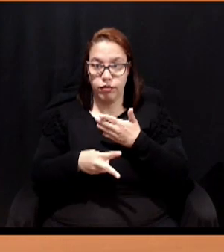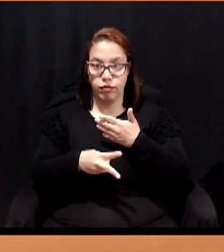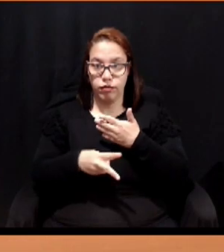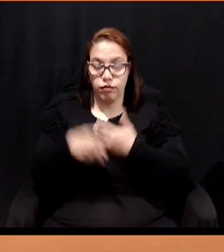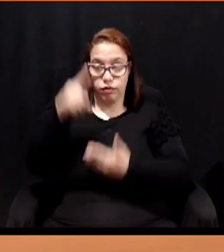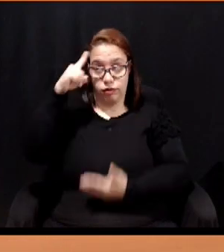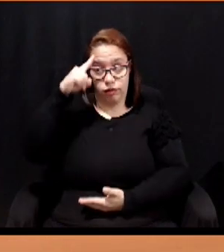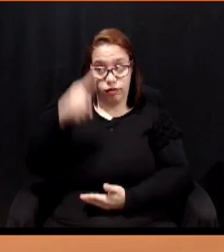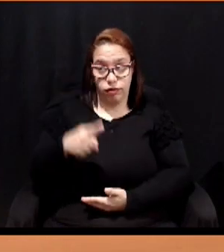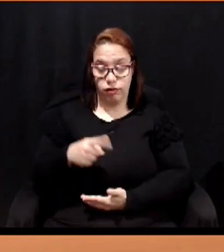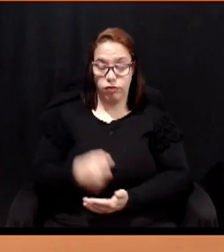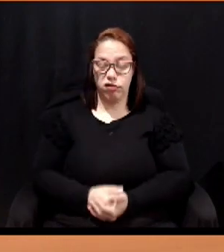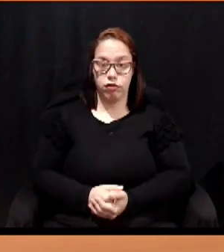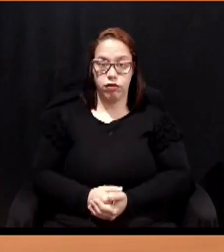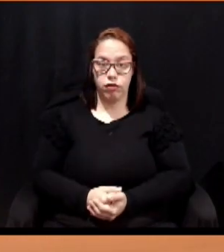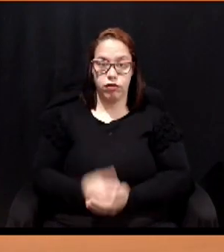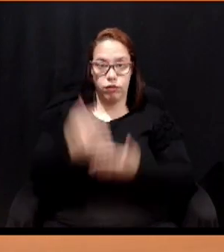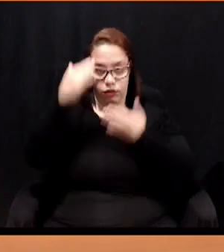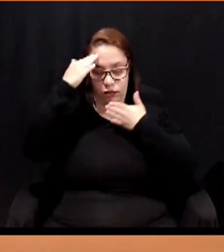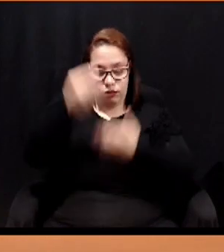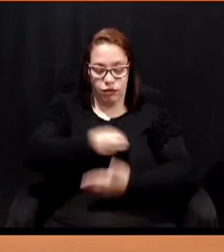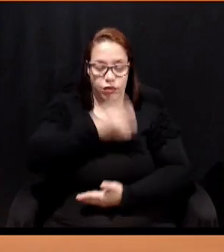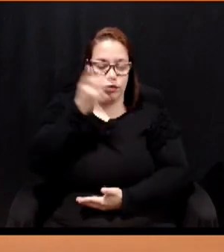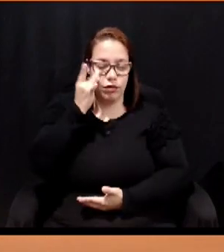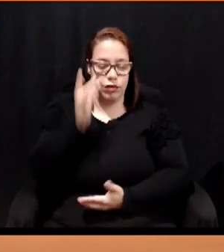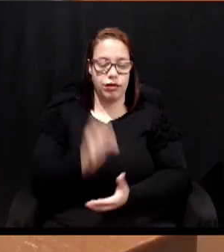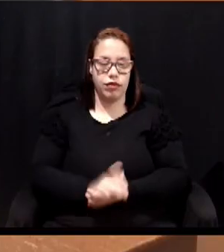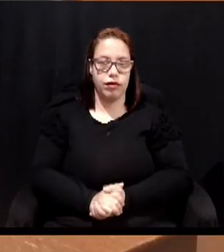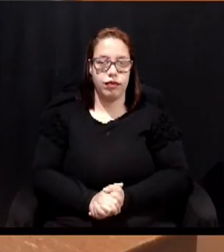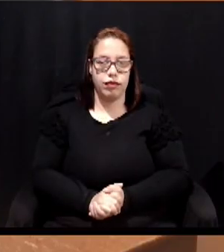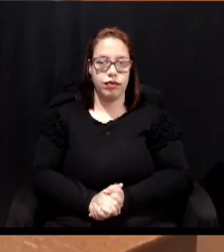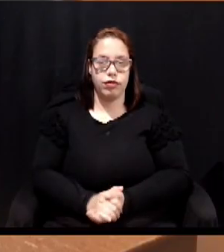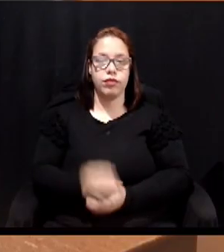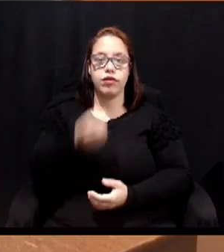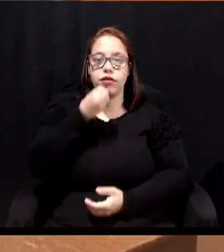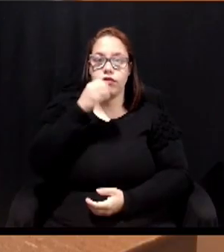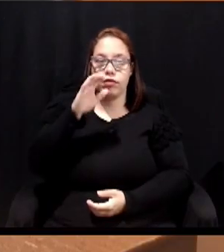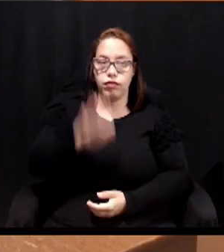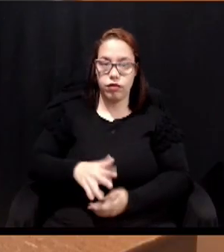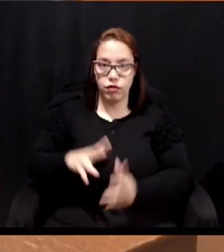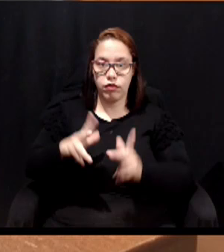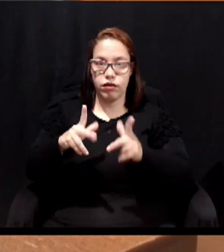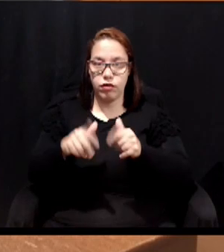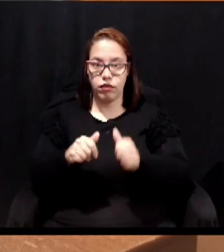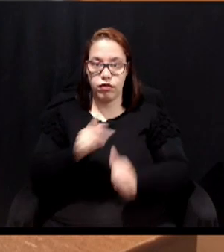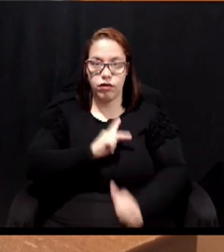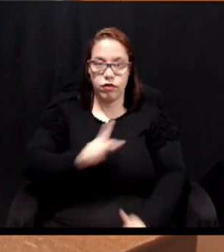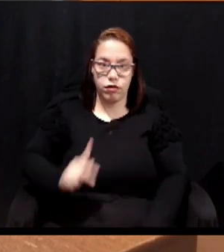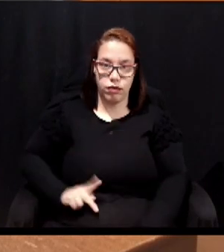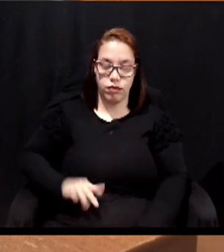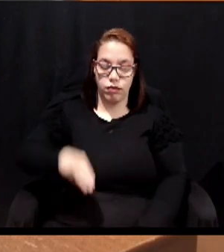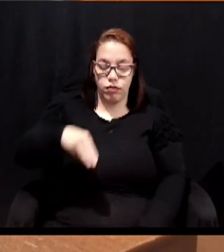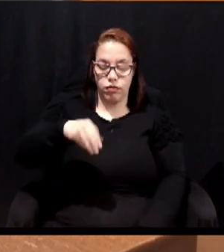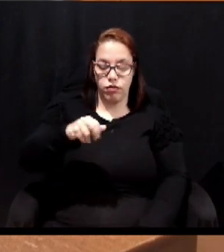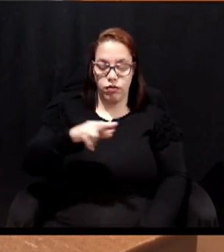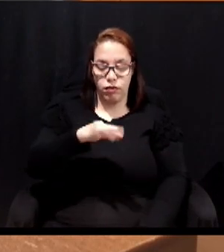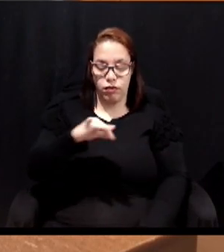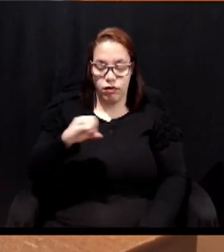direta ou indiretamente. Muitíssimo obrigada pela sua presença. Boa tarde a todos. nosso presidente Márcio, Luiz, vereadora